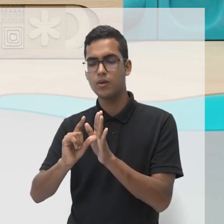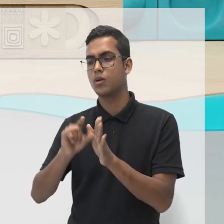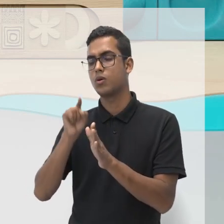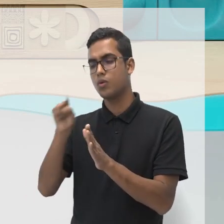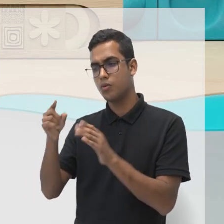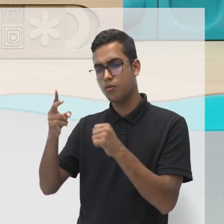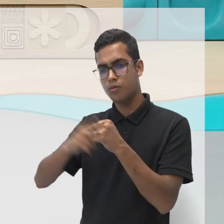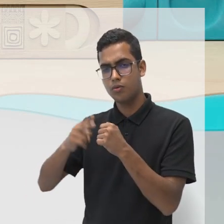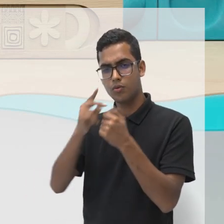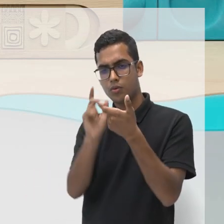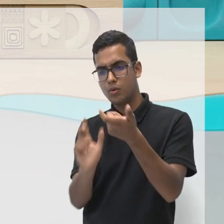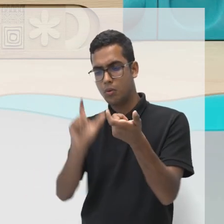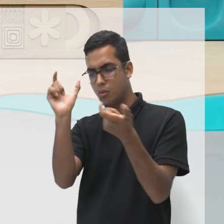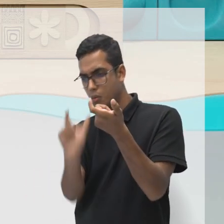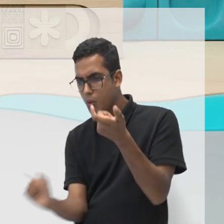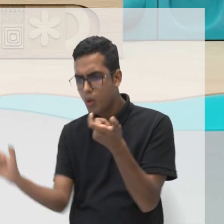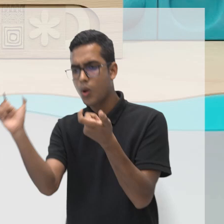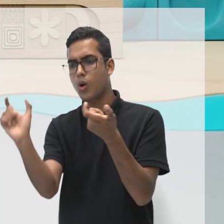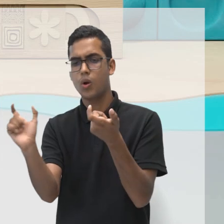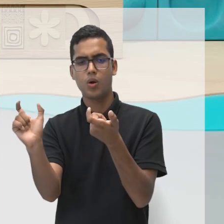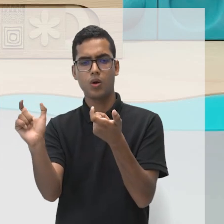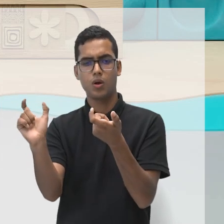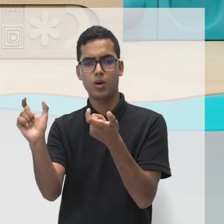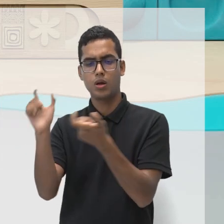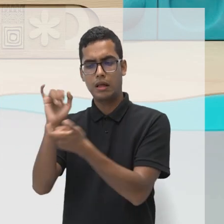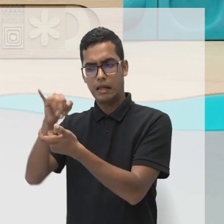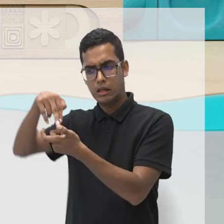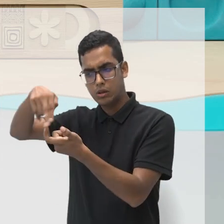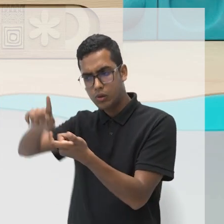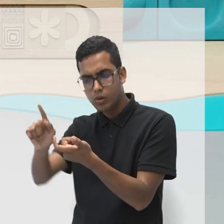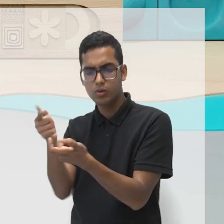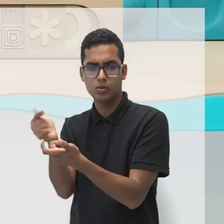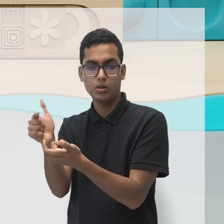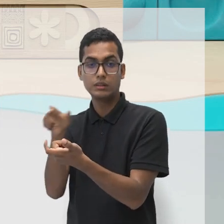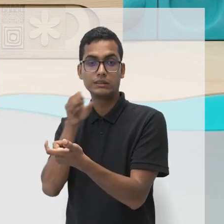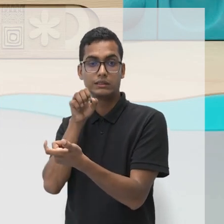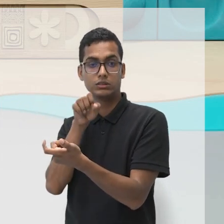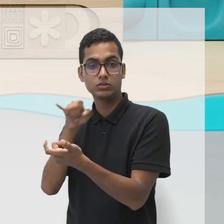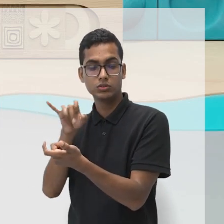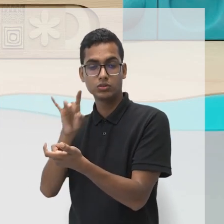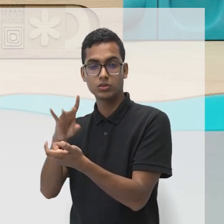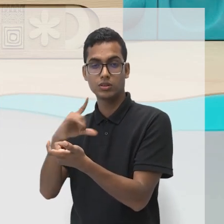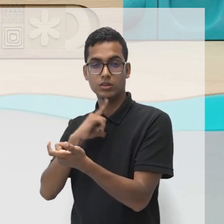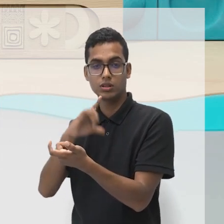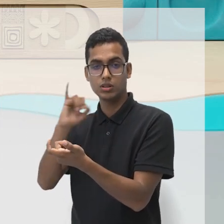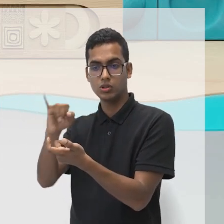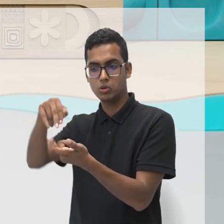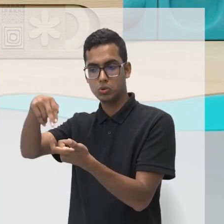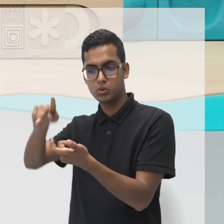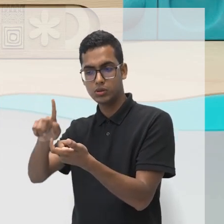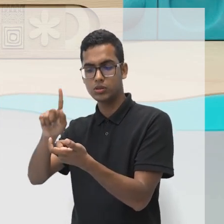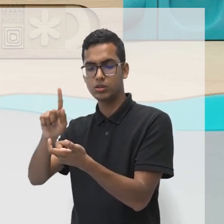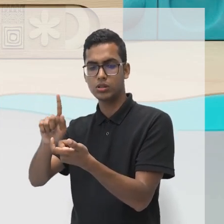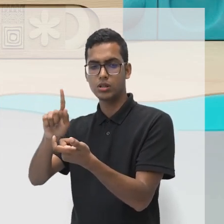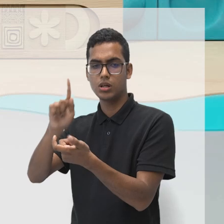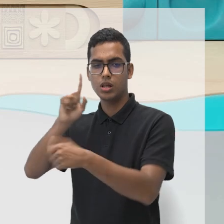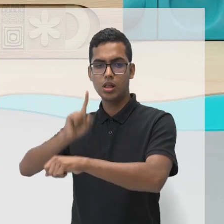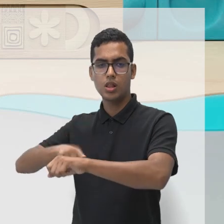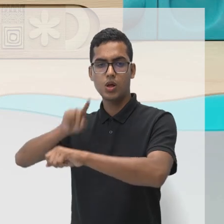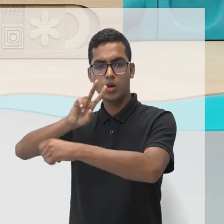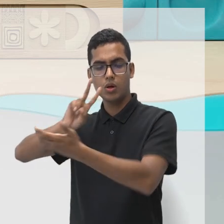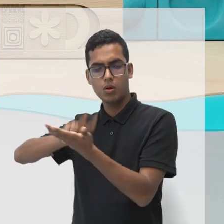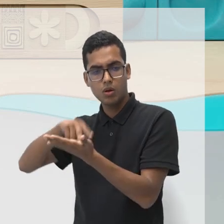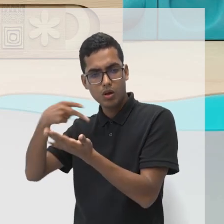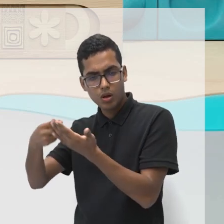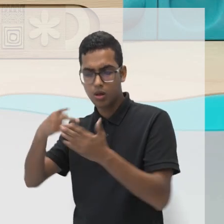vai ter terminação ando, endo, indo. Tá? Ele só vai estar ali com terminação em ing, mas ele não tem essa tradução. Por